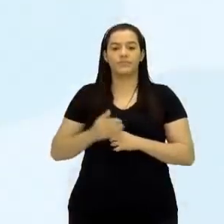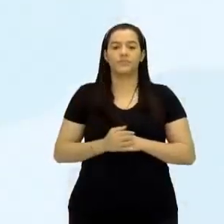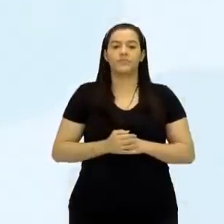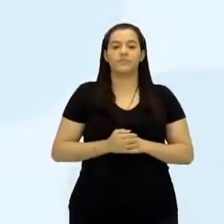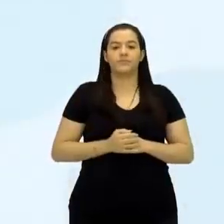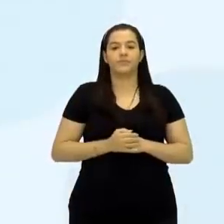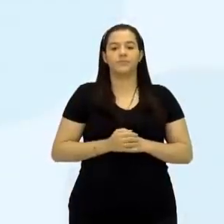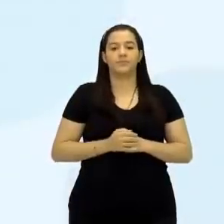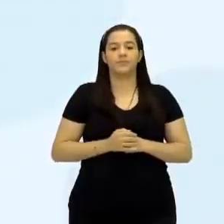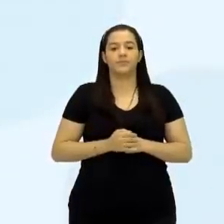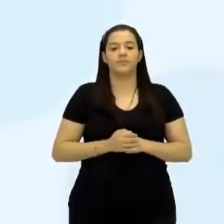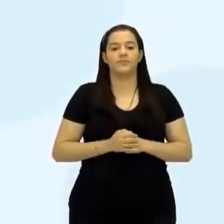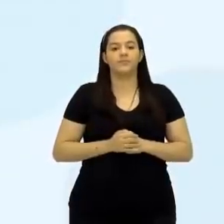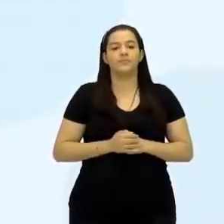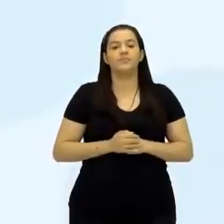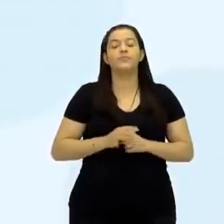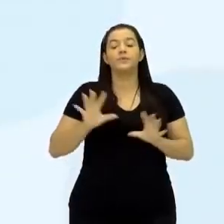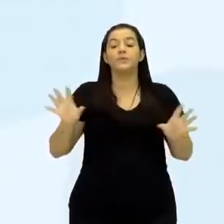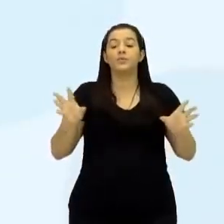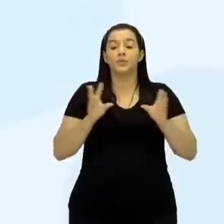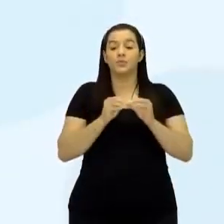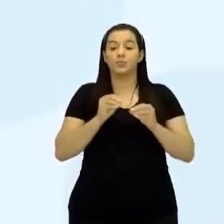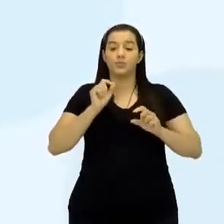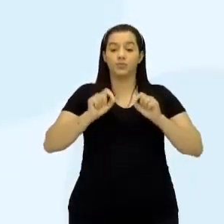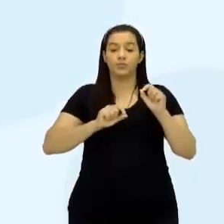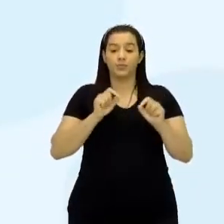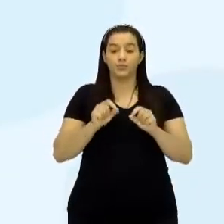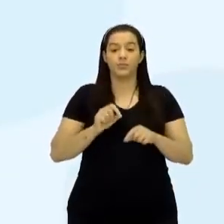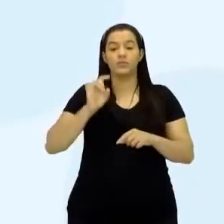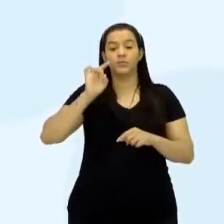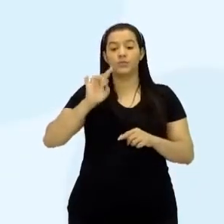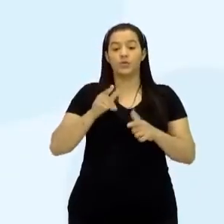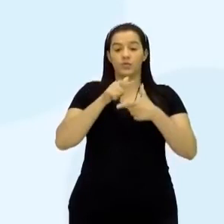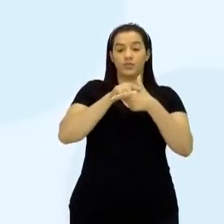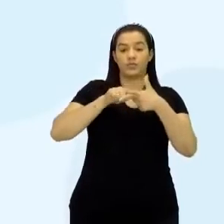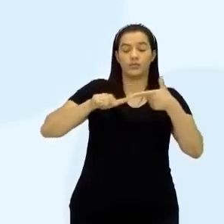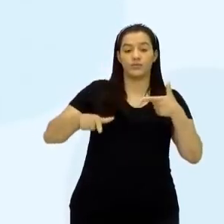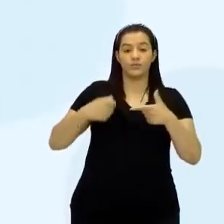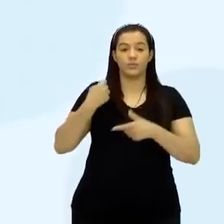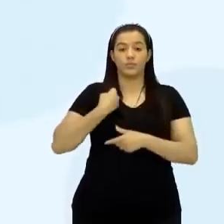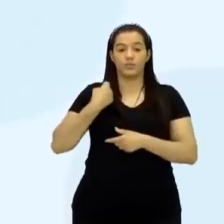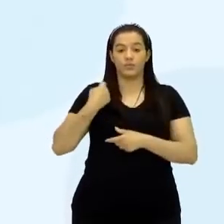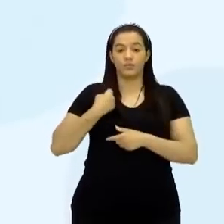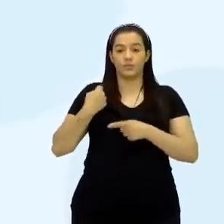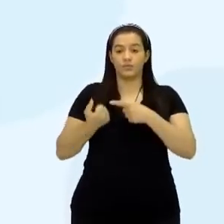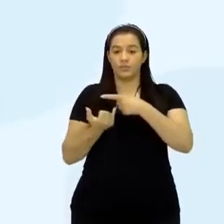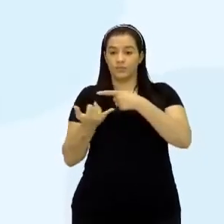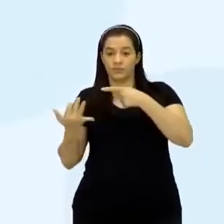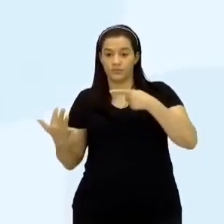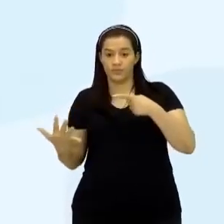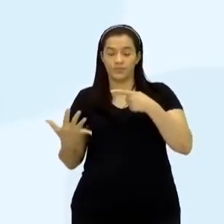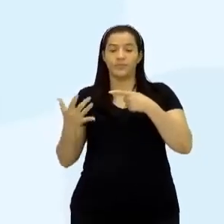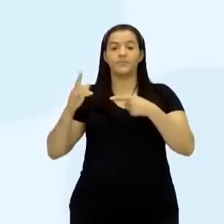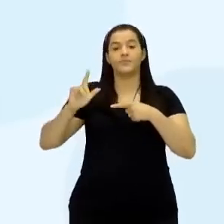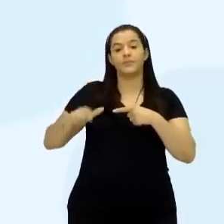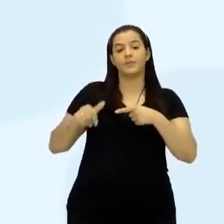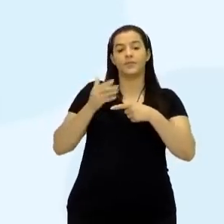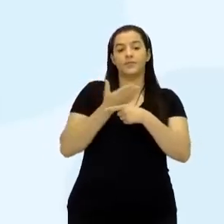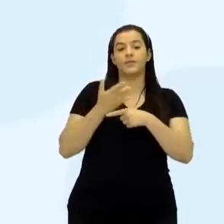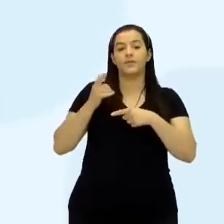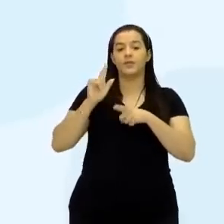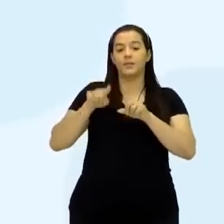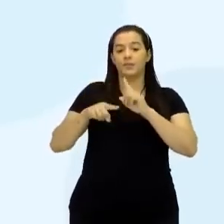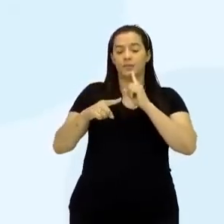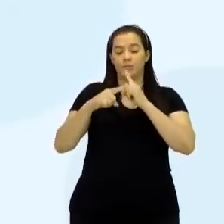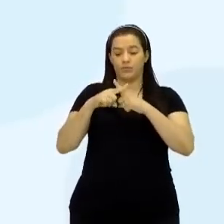olhando. Olha só, resumindo, poderíamos dizer que basta dividir pelo número de baixo da fração, que é o denominador, e em